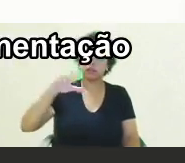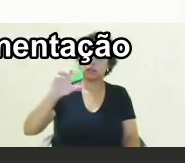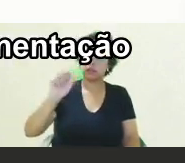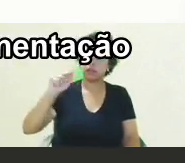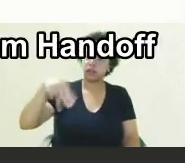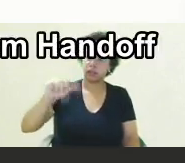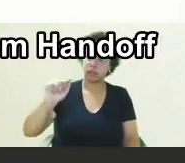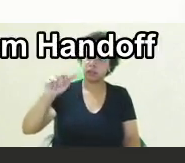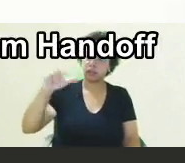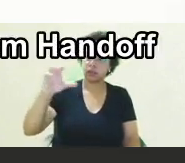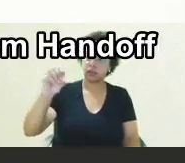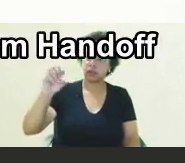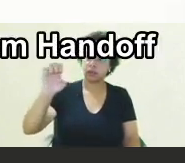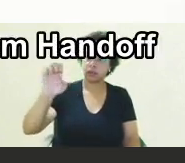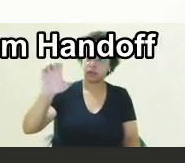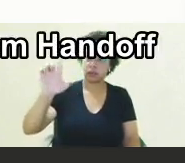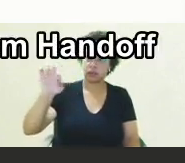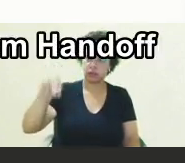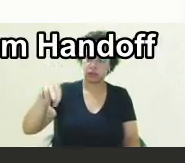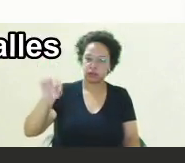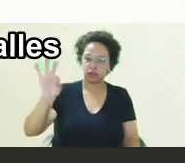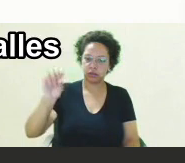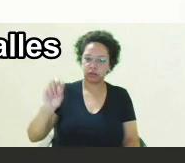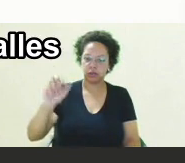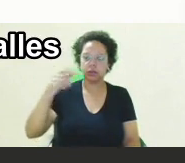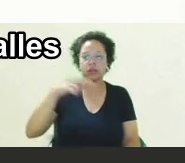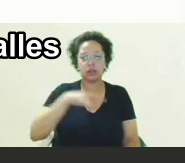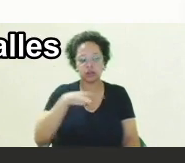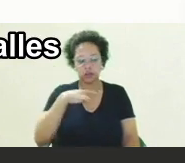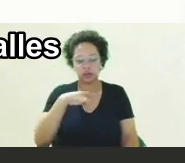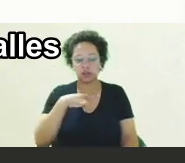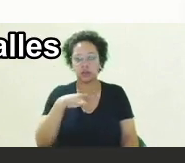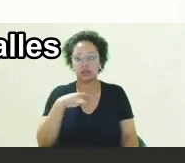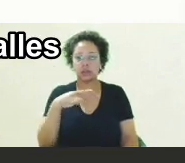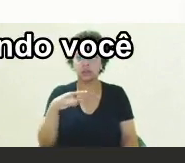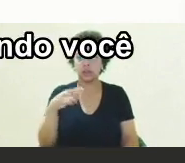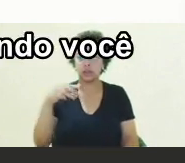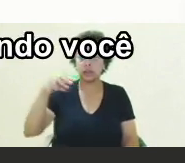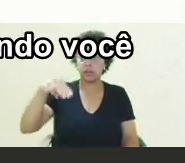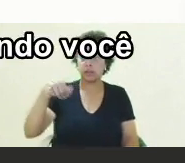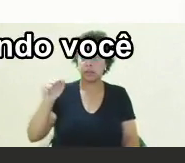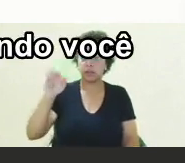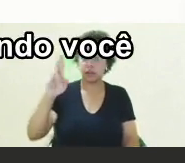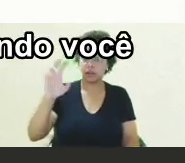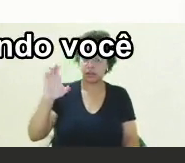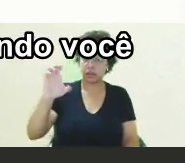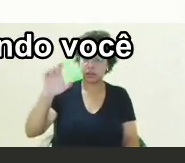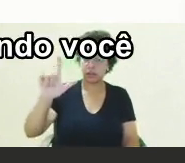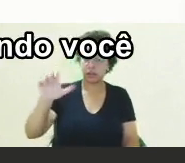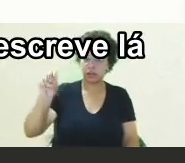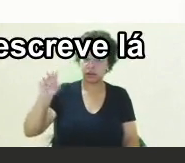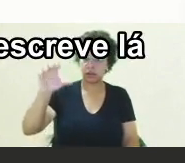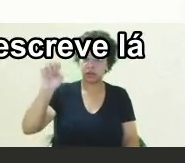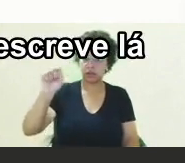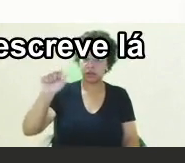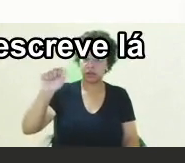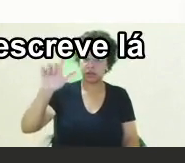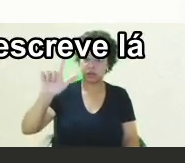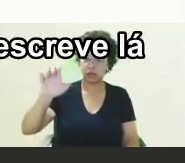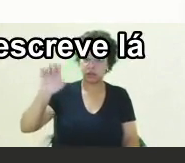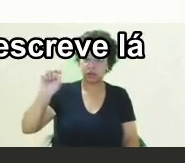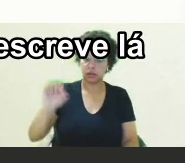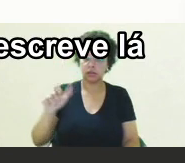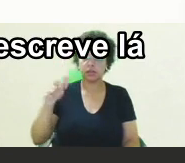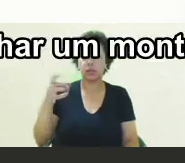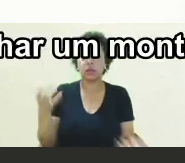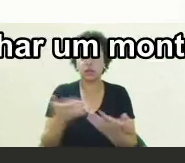muita documentação sobre a experiência do time dela com o handoff de acessibilidade. Marcelo Salles já falava disso também. Hoje, quando você entra na comunidade do